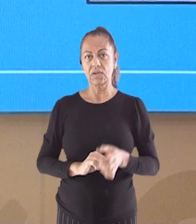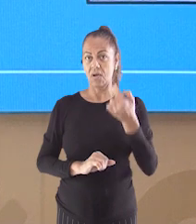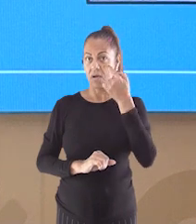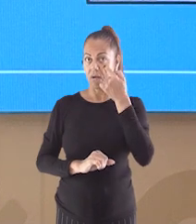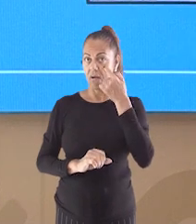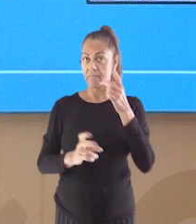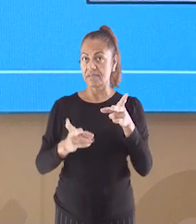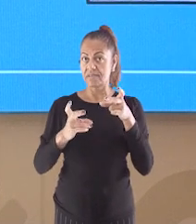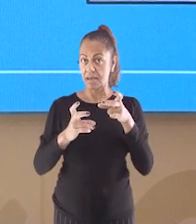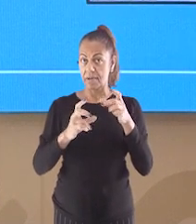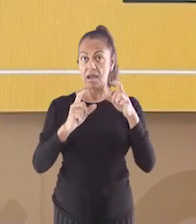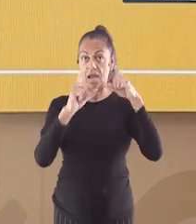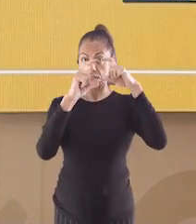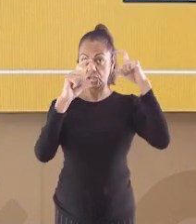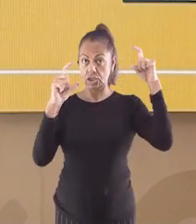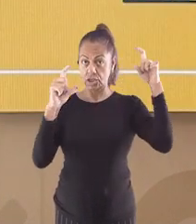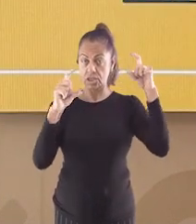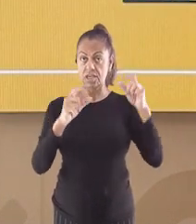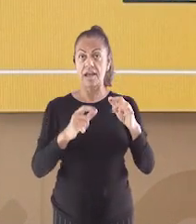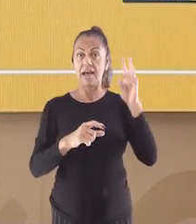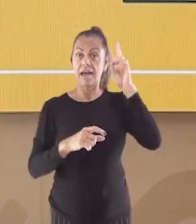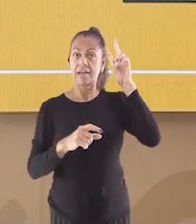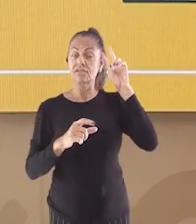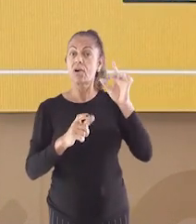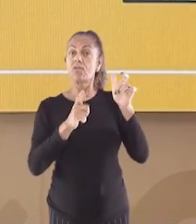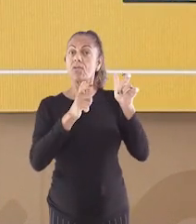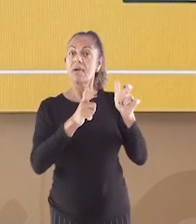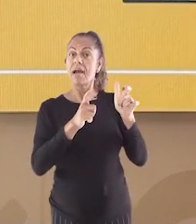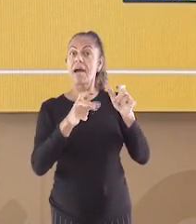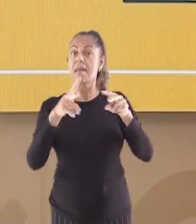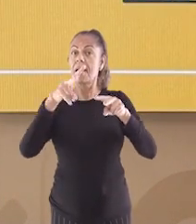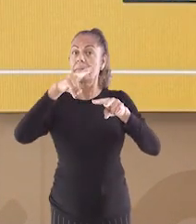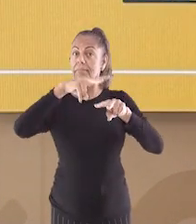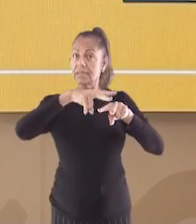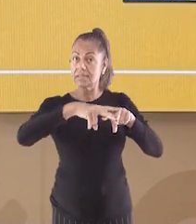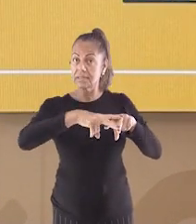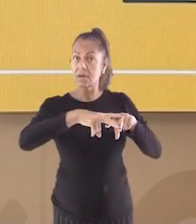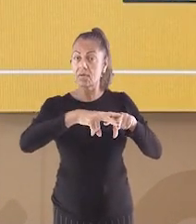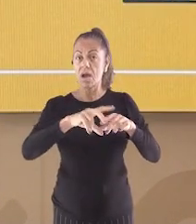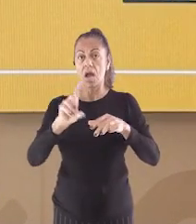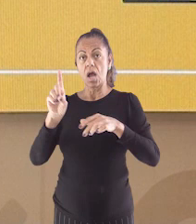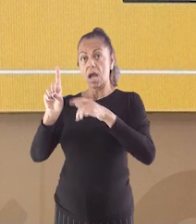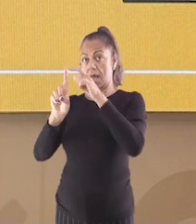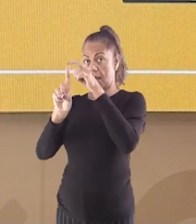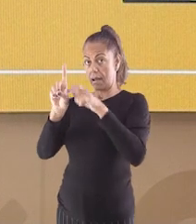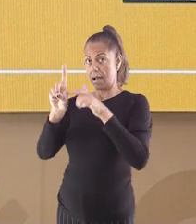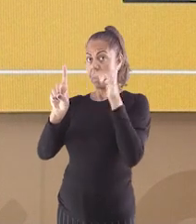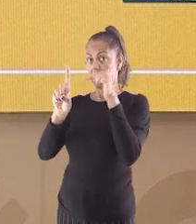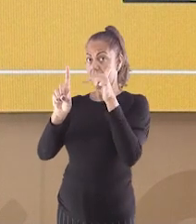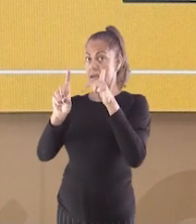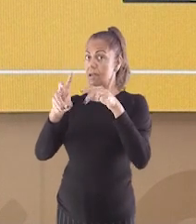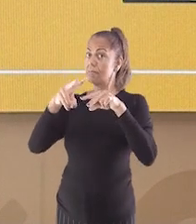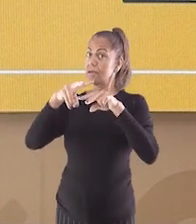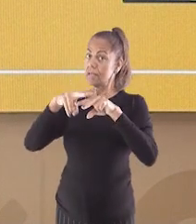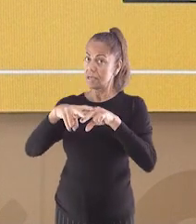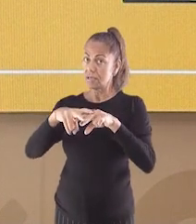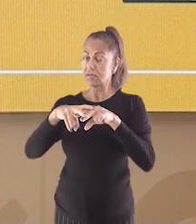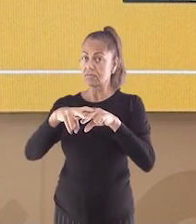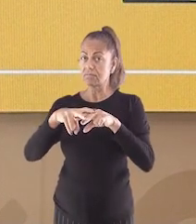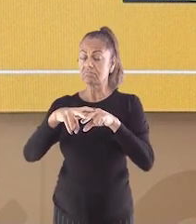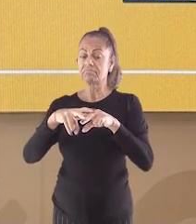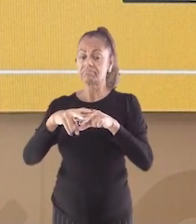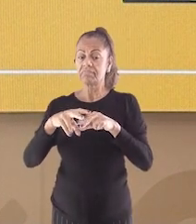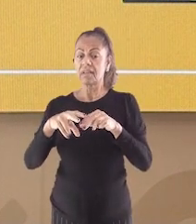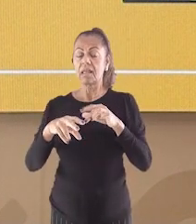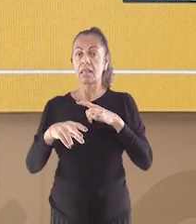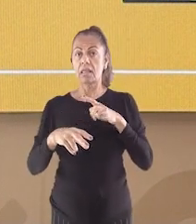Vejam só, a história dessa tirinha se passa em uma prisão. Agar está atrás das grades e